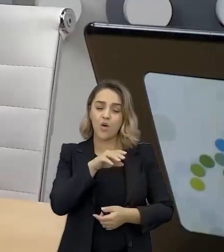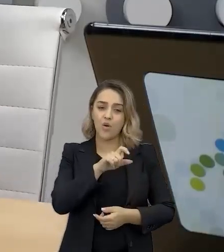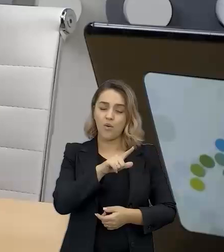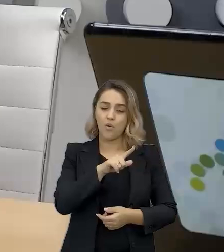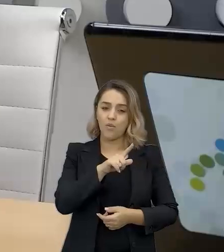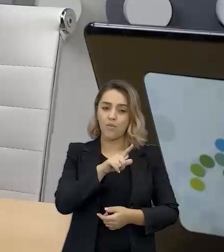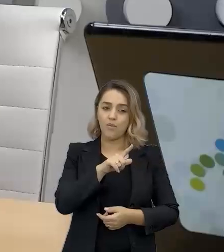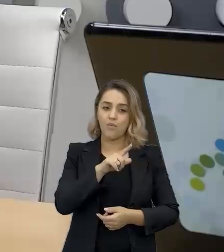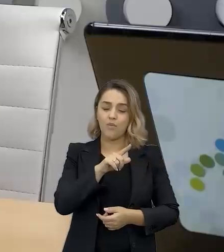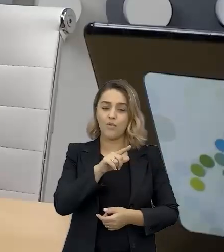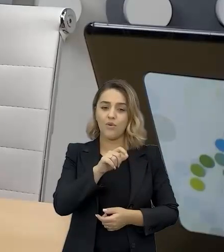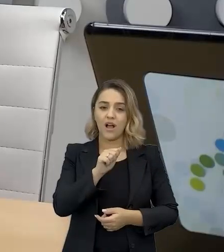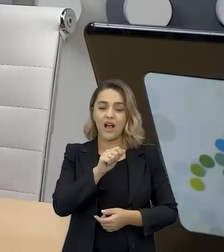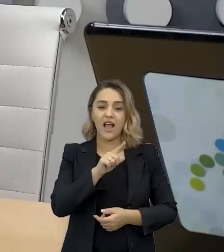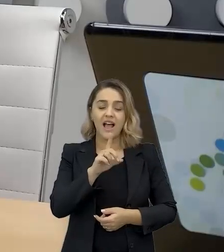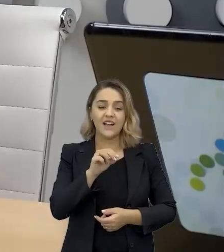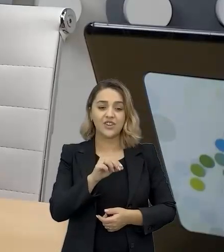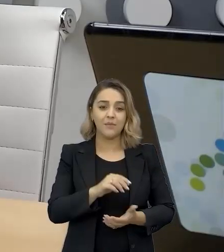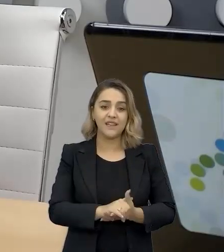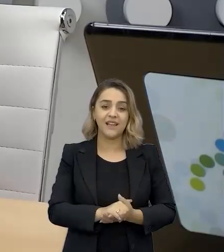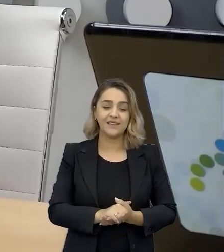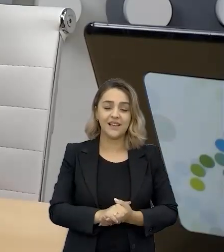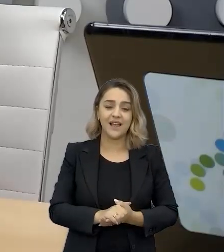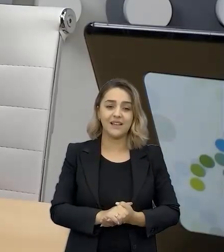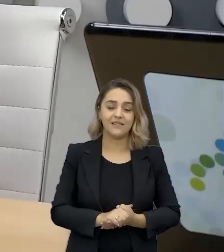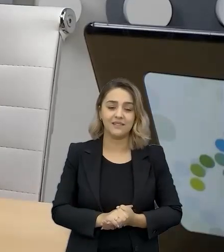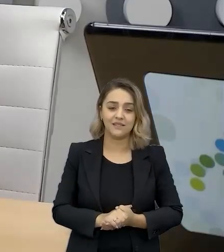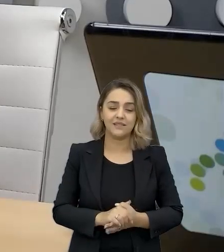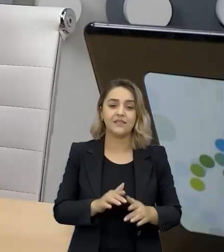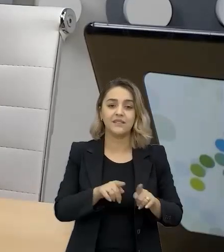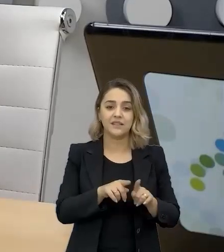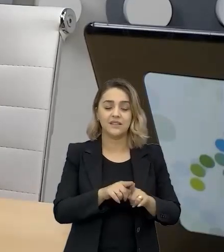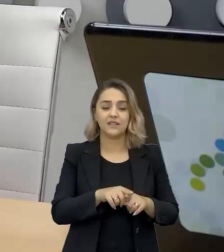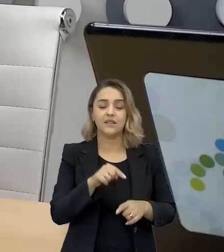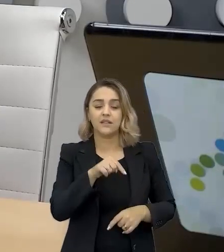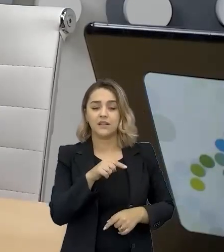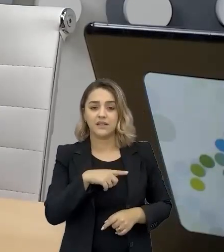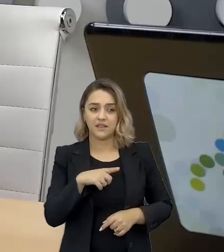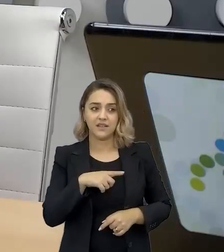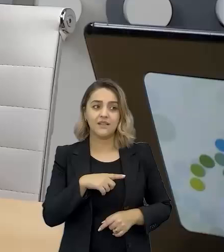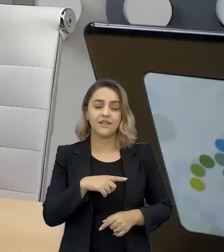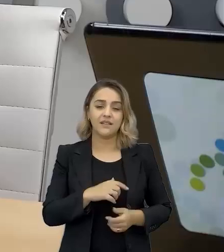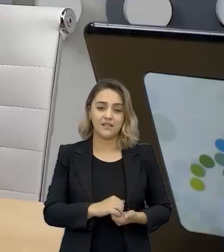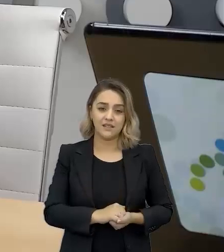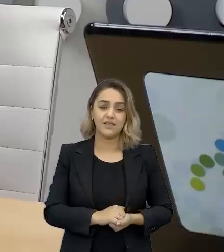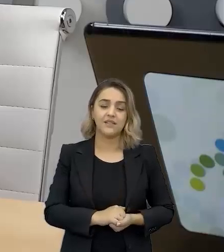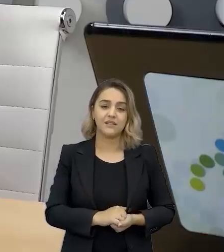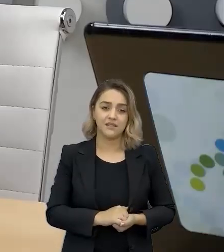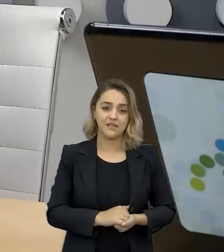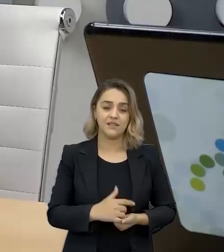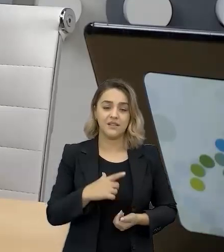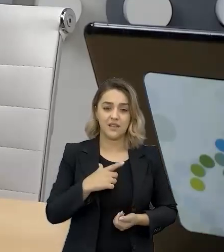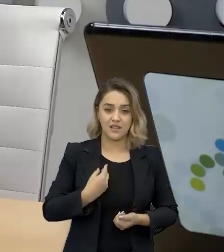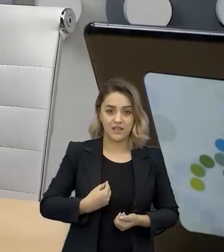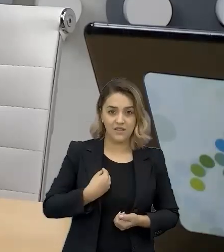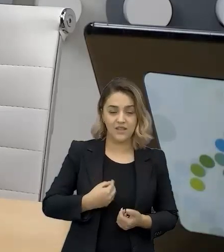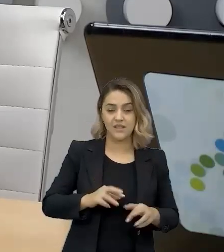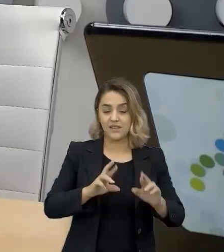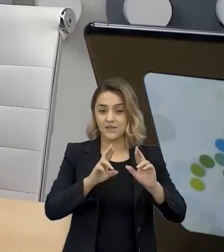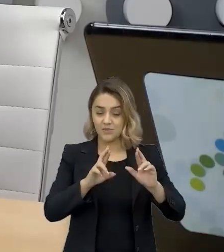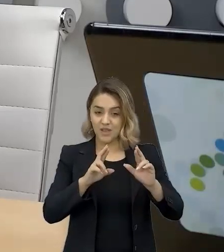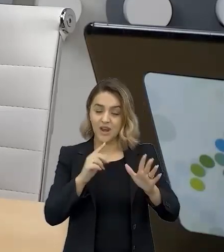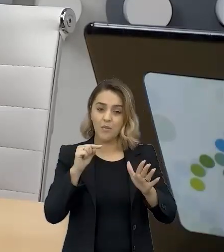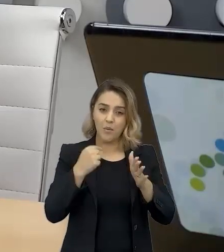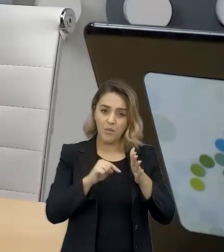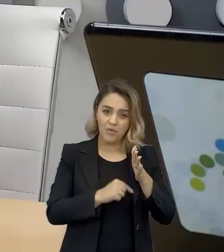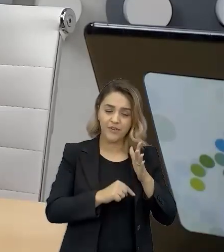Romualdo. As discussões têm sido bastante pertinentes, atendem a parte da demanda que temos atualmente. Esperamos mais aprofundamento